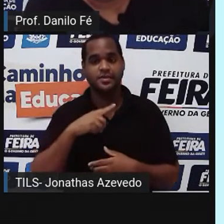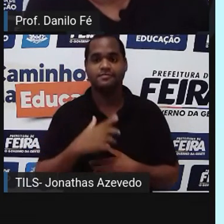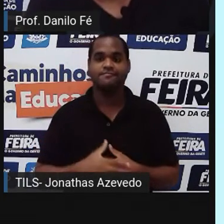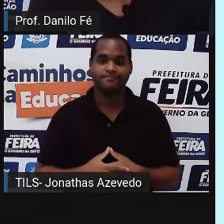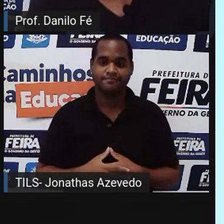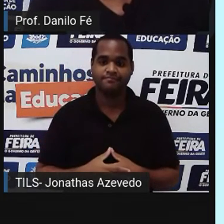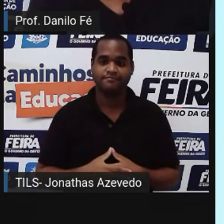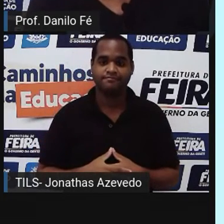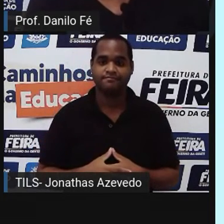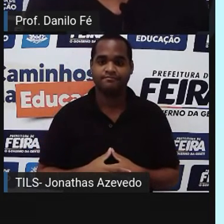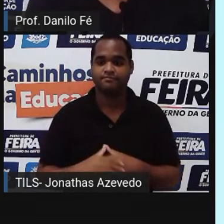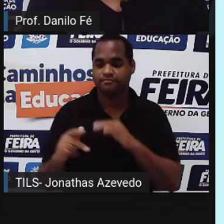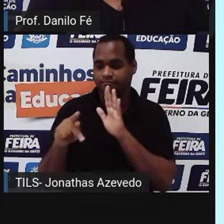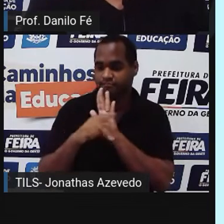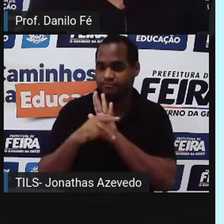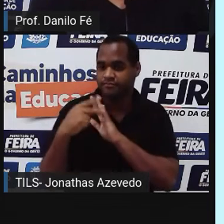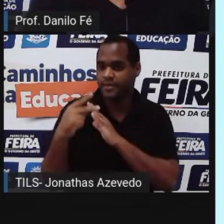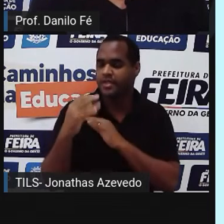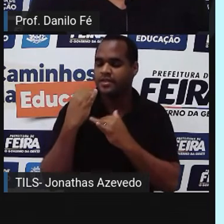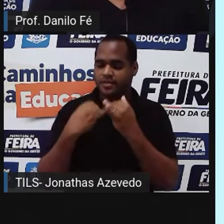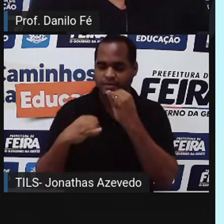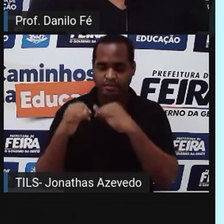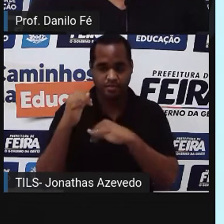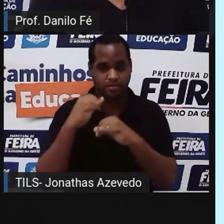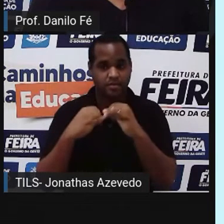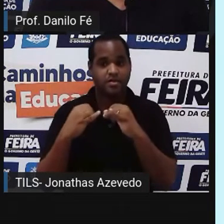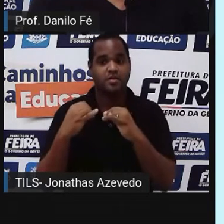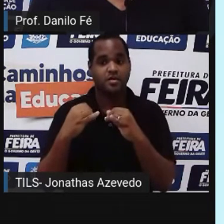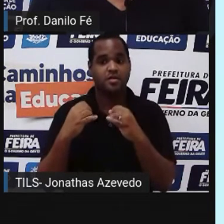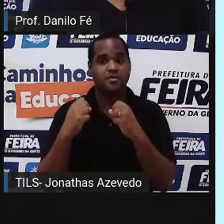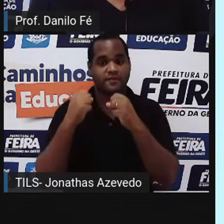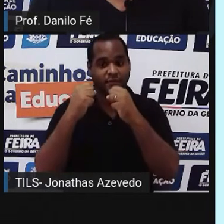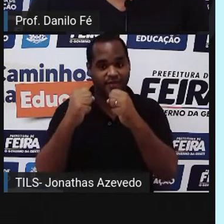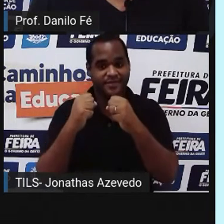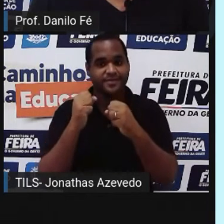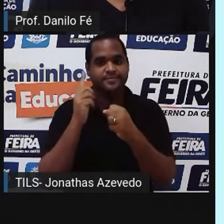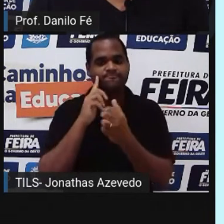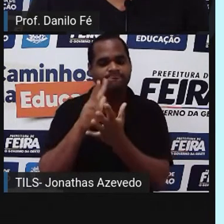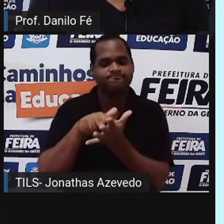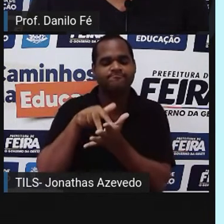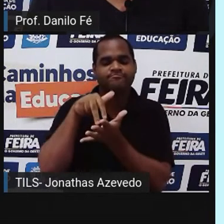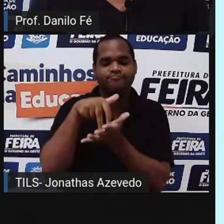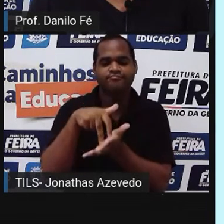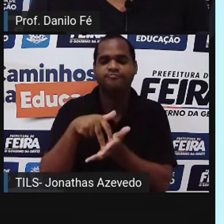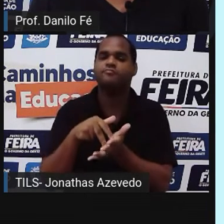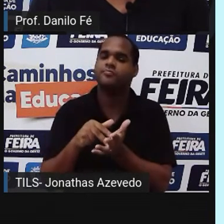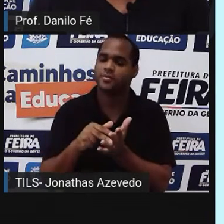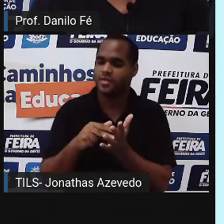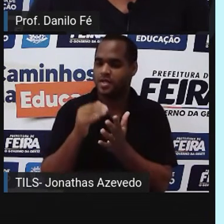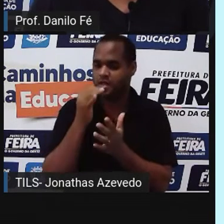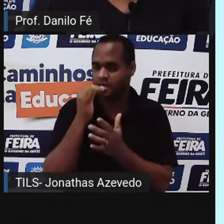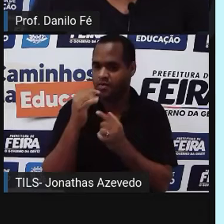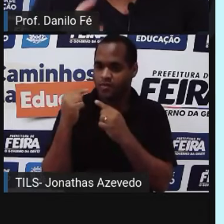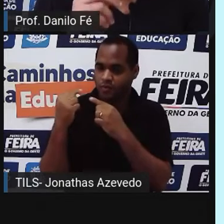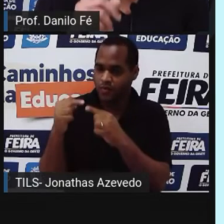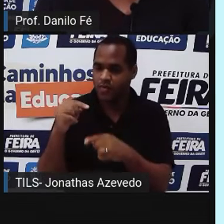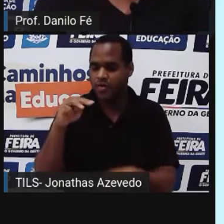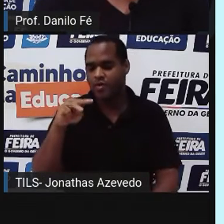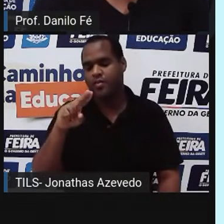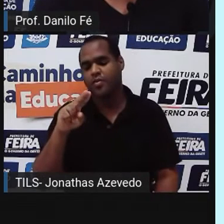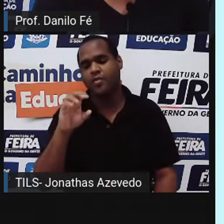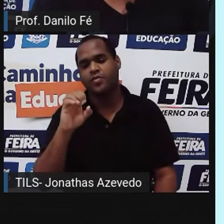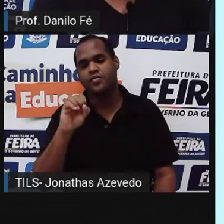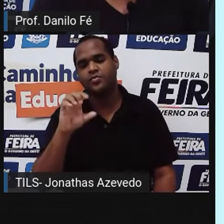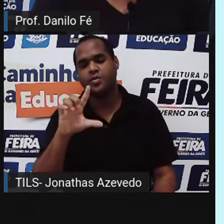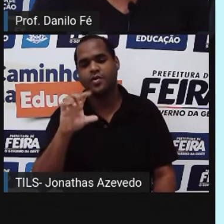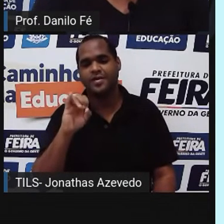que o próprio povo italiano se levanta e derrota o Mussolini, que eu falei na aula